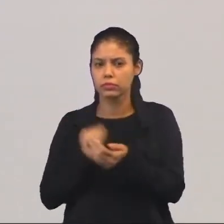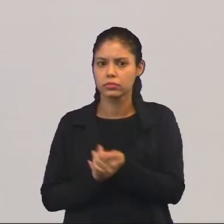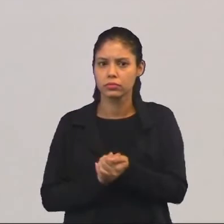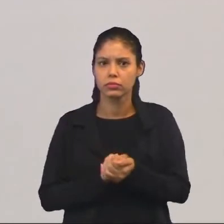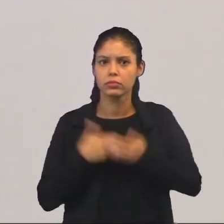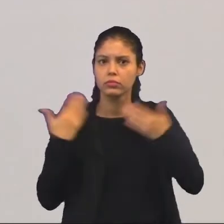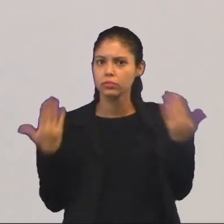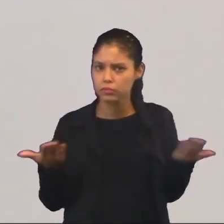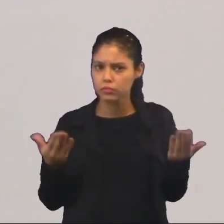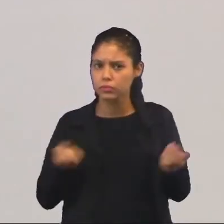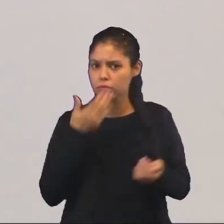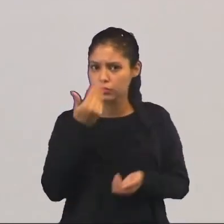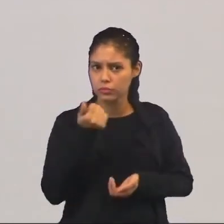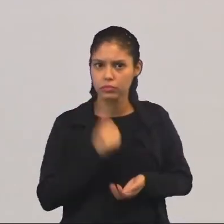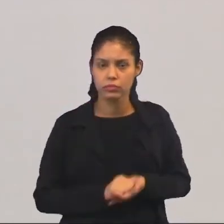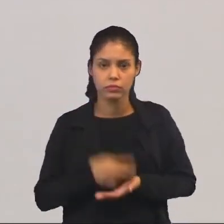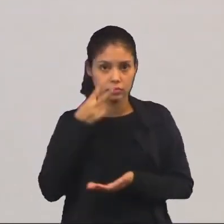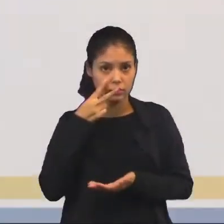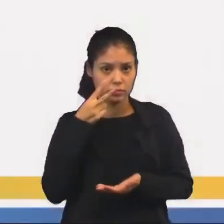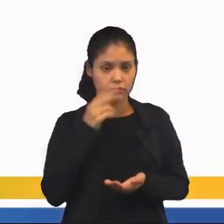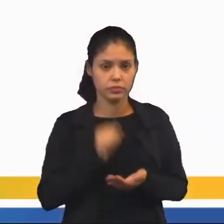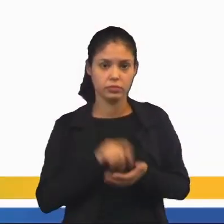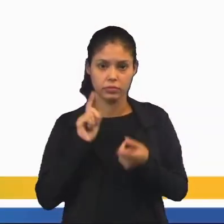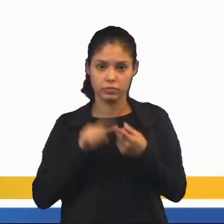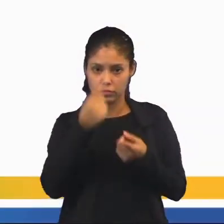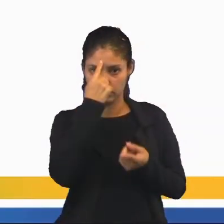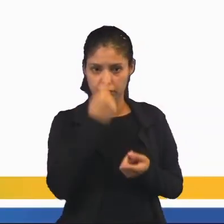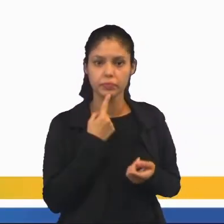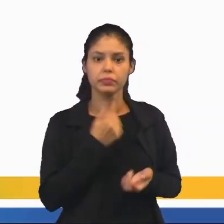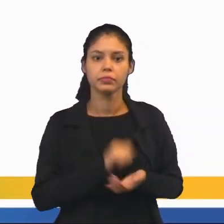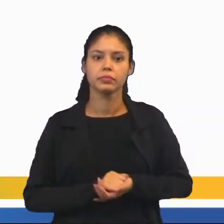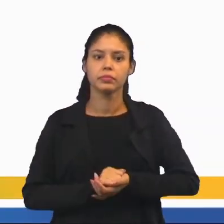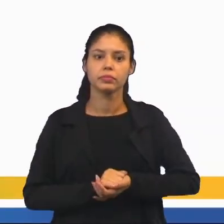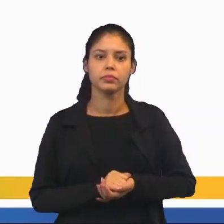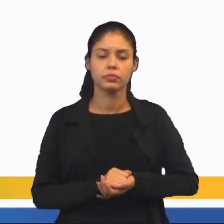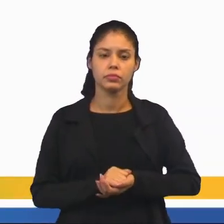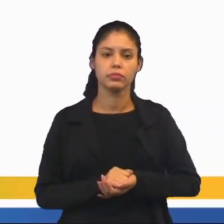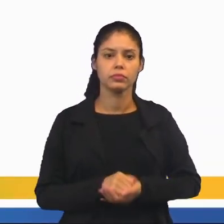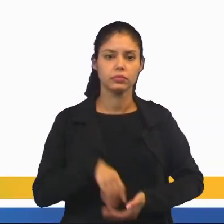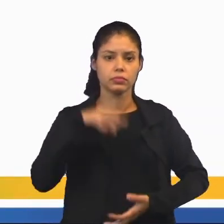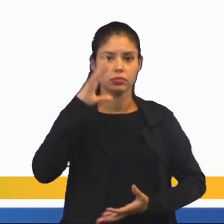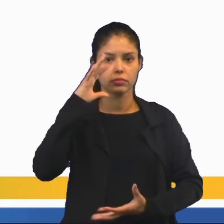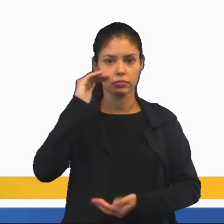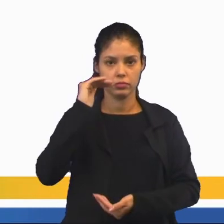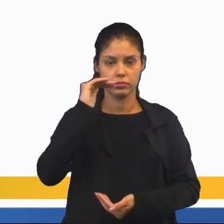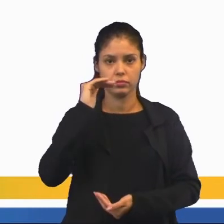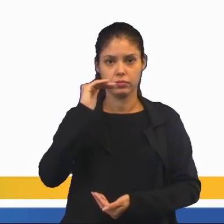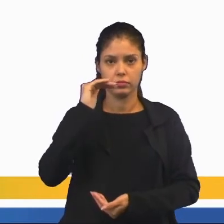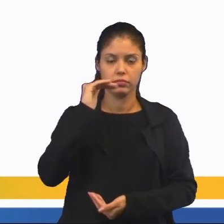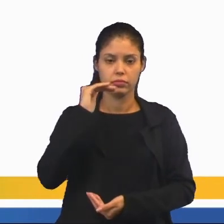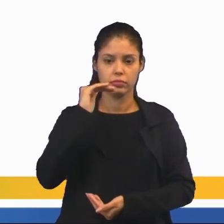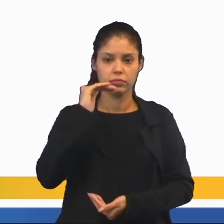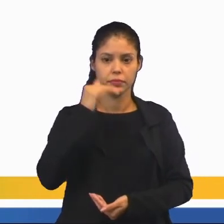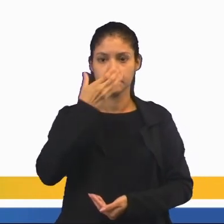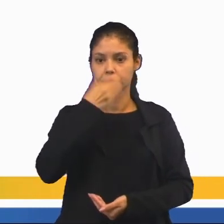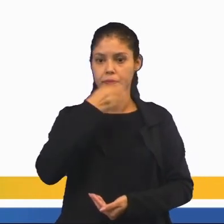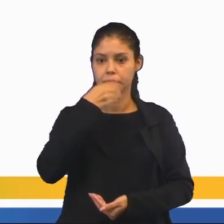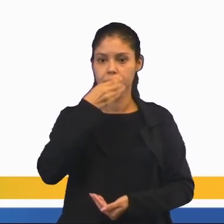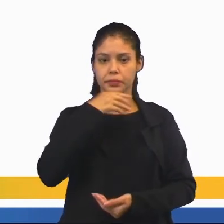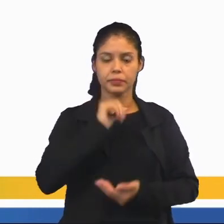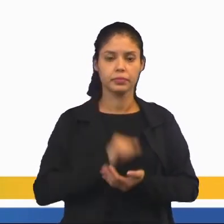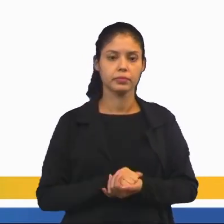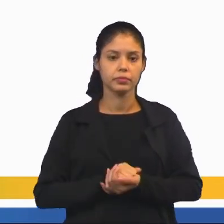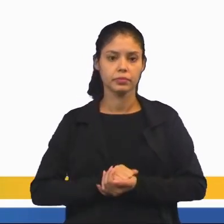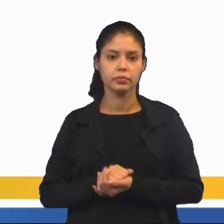ou processado? Tudo bem? Vamos então à nossa primeira imagem. Olha só, nós temos aqui a representação do